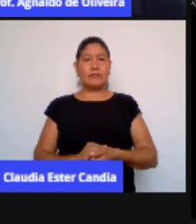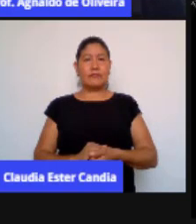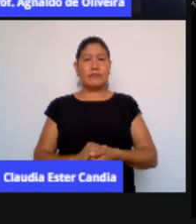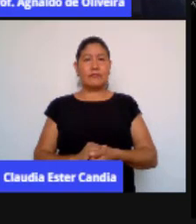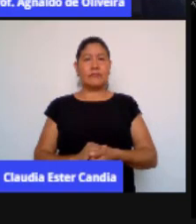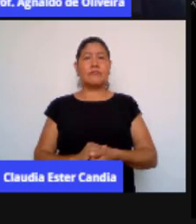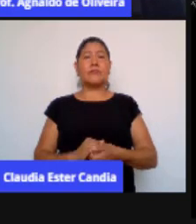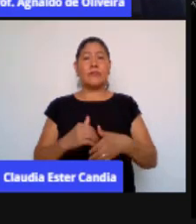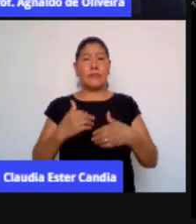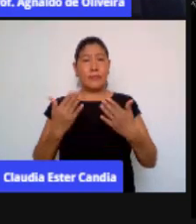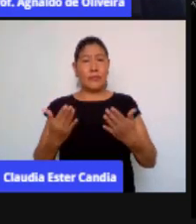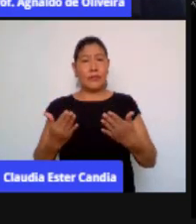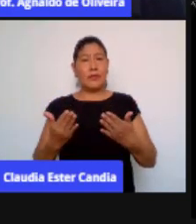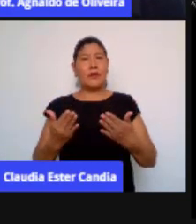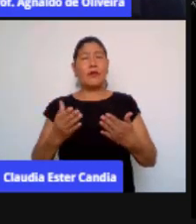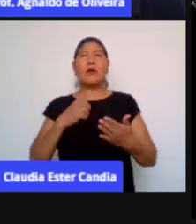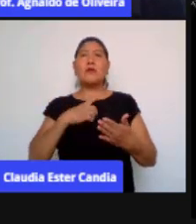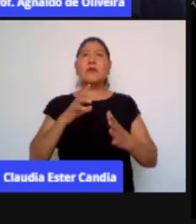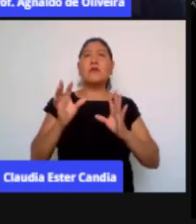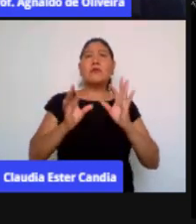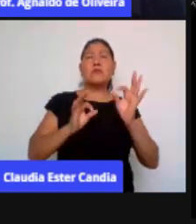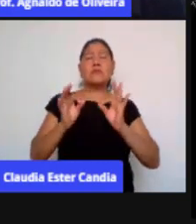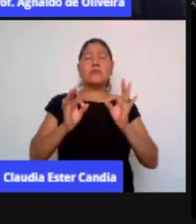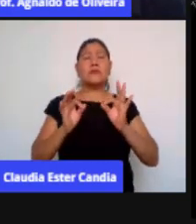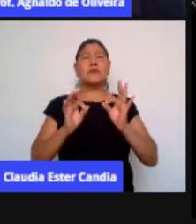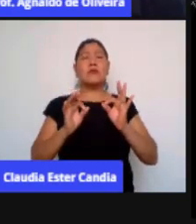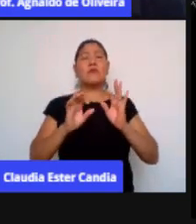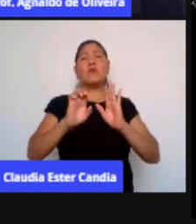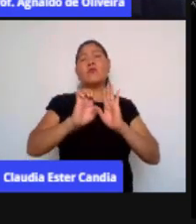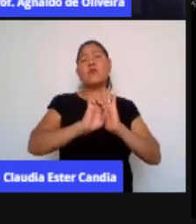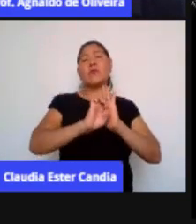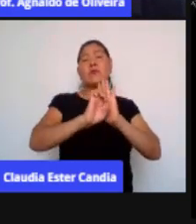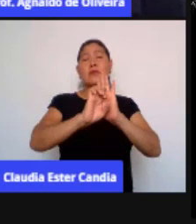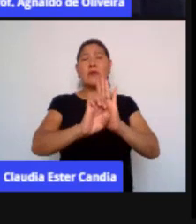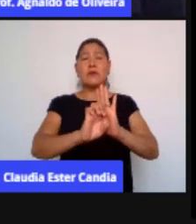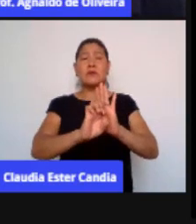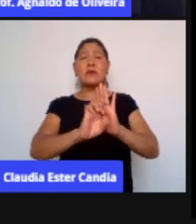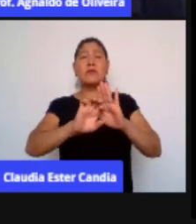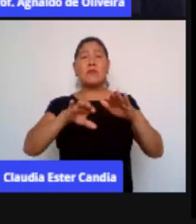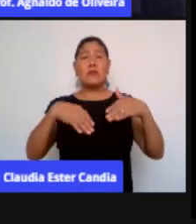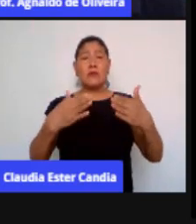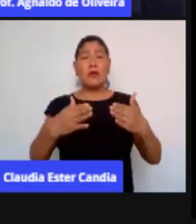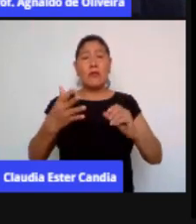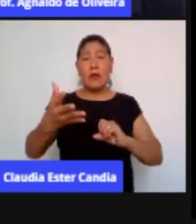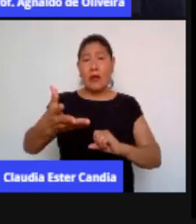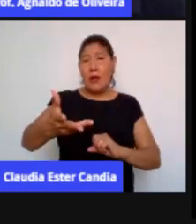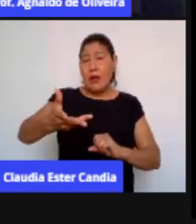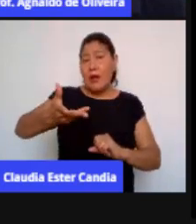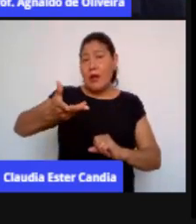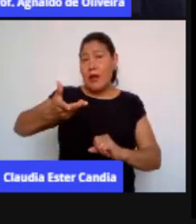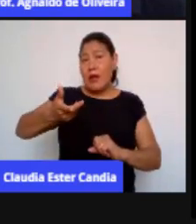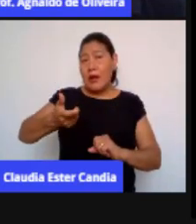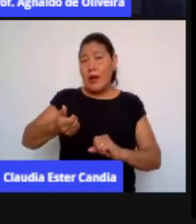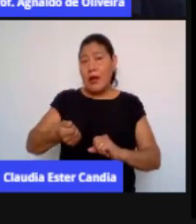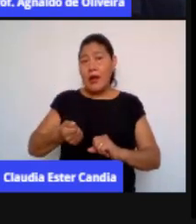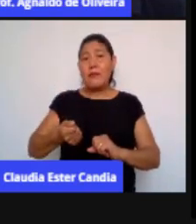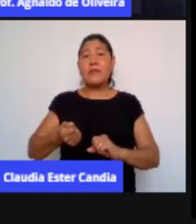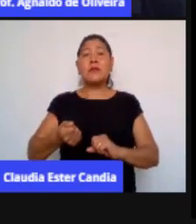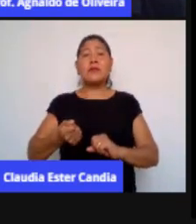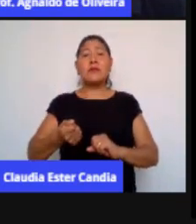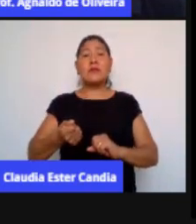Ok. Então, aqui a gente trouxe um exemplo para vocês, pessoal. Então, nós temos aqui a habilidade, né?